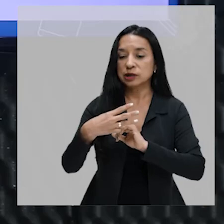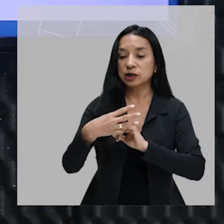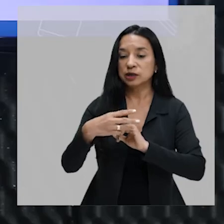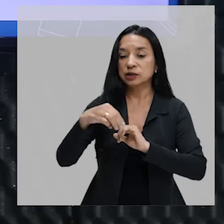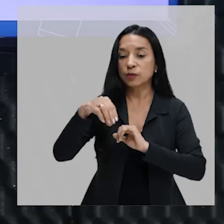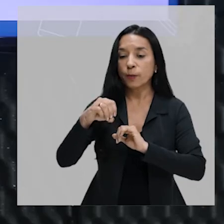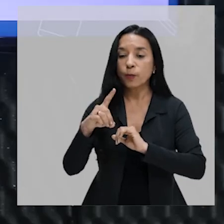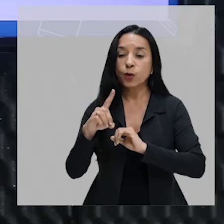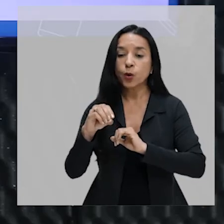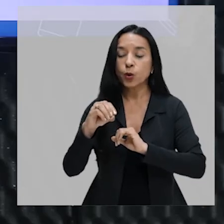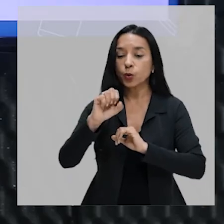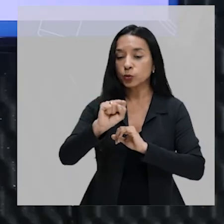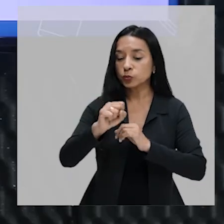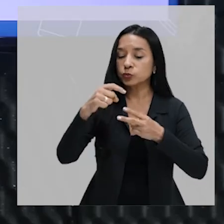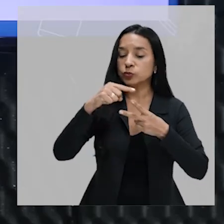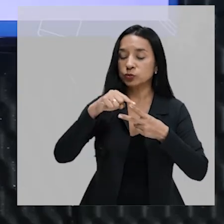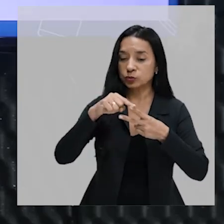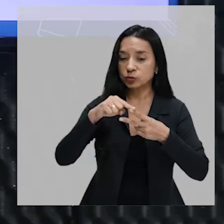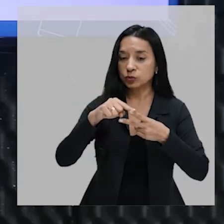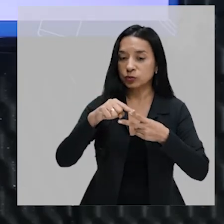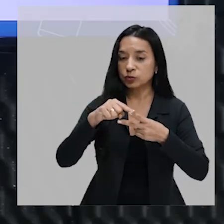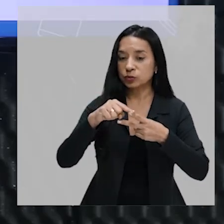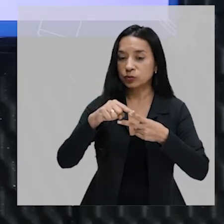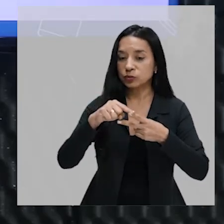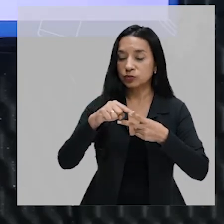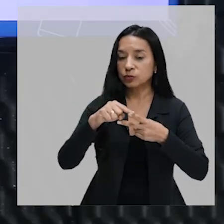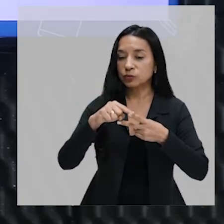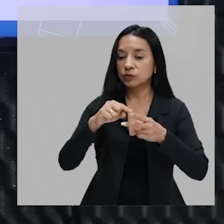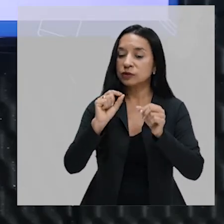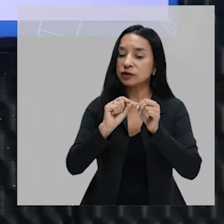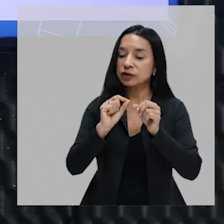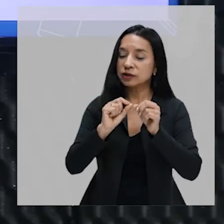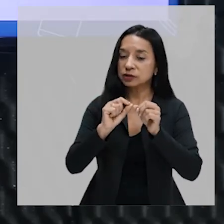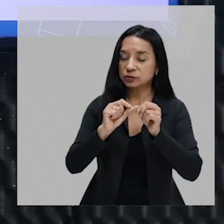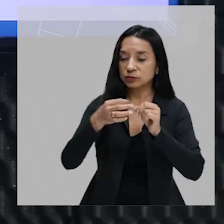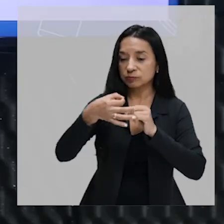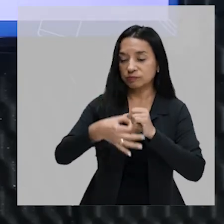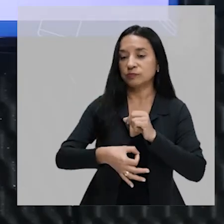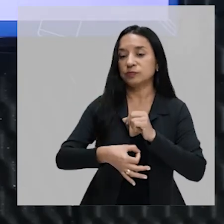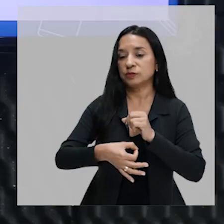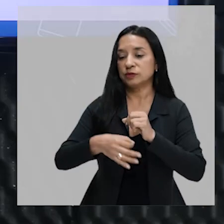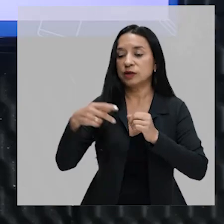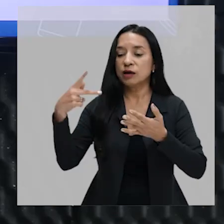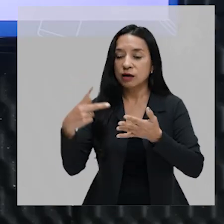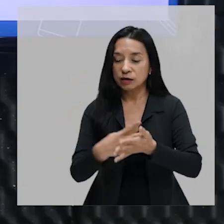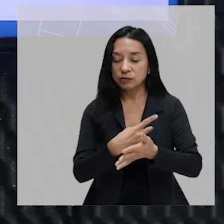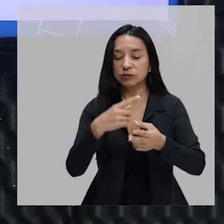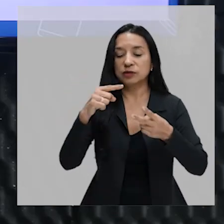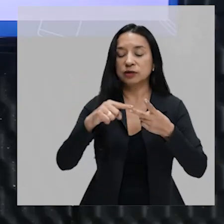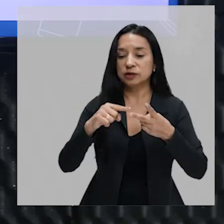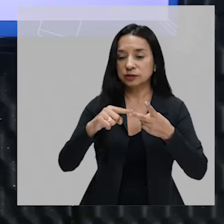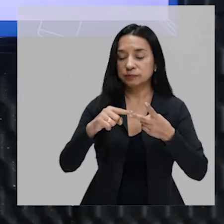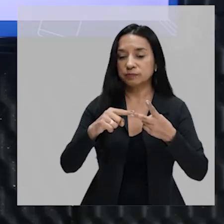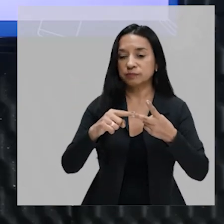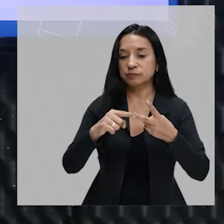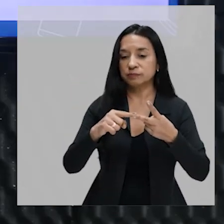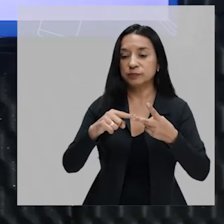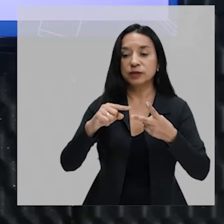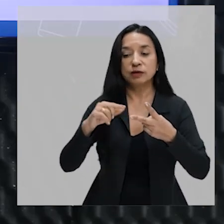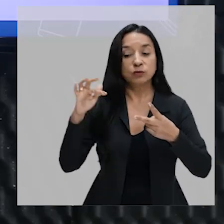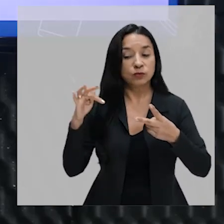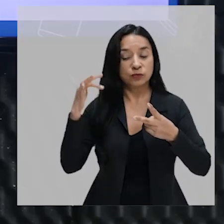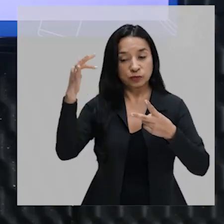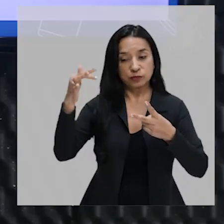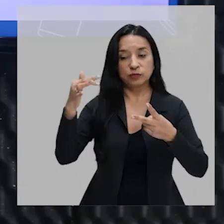modos. Modo indicativo, que são onde as ações certamente acontecem, acontecerão